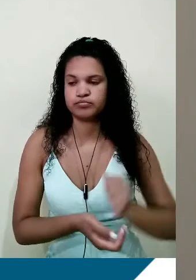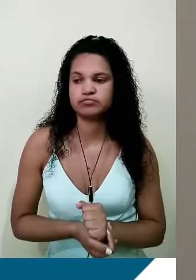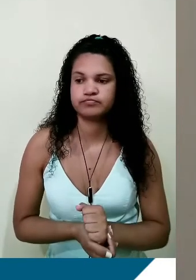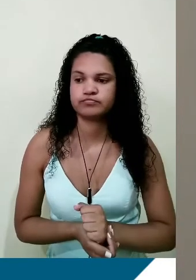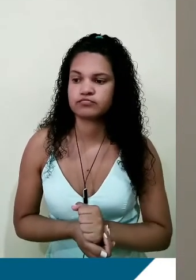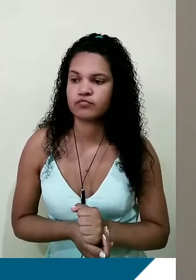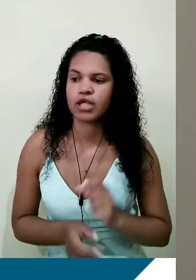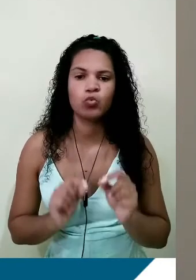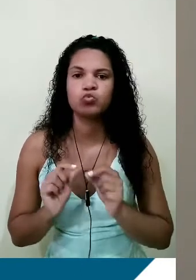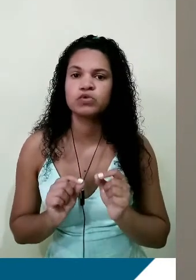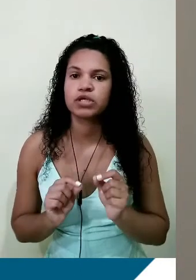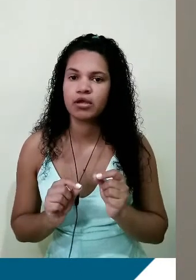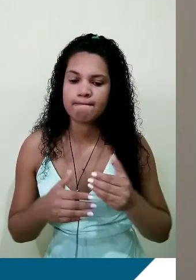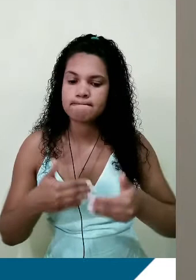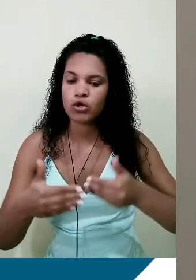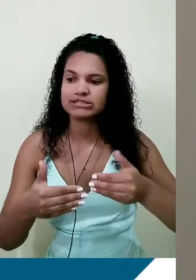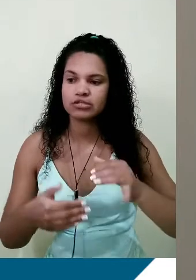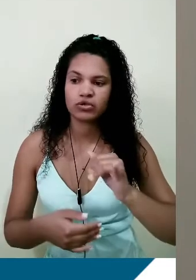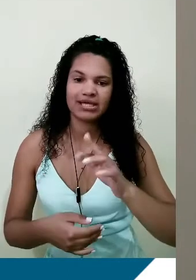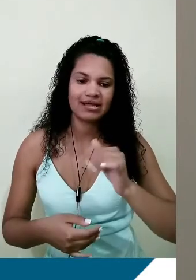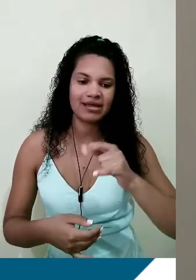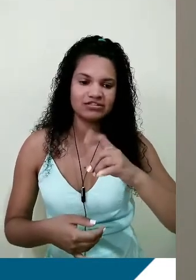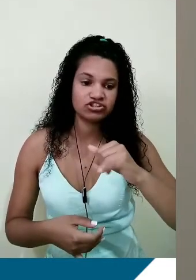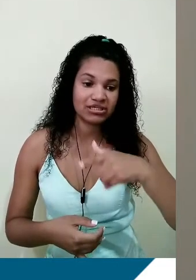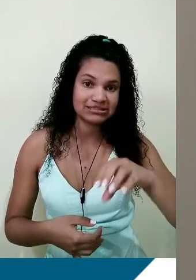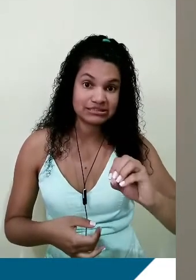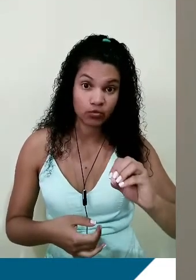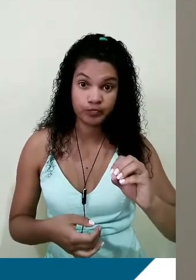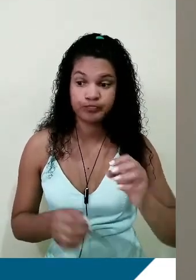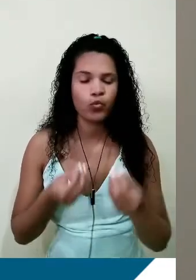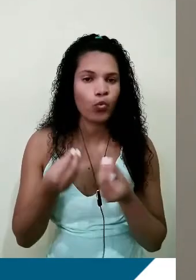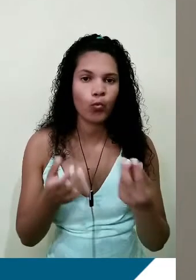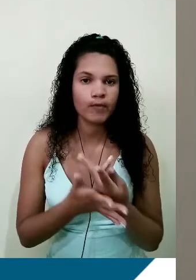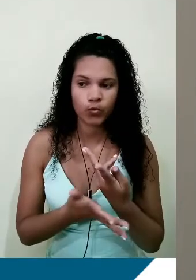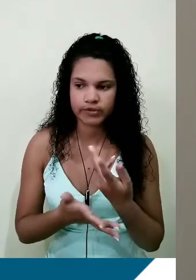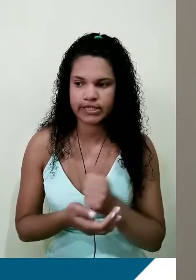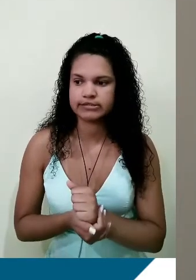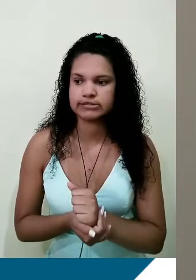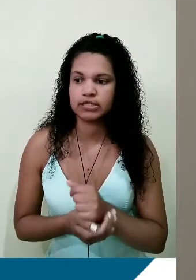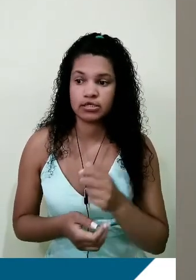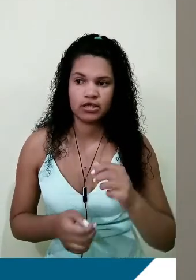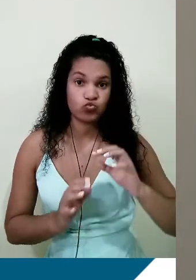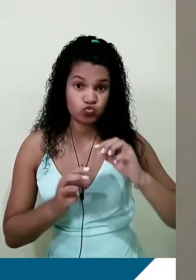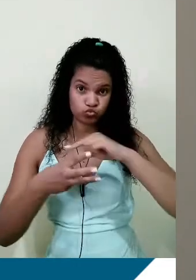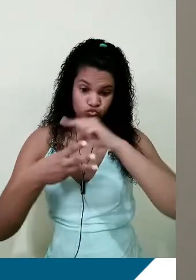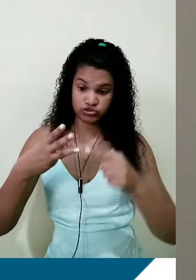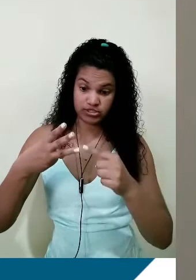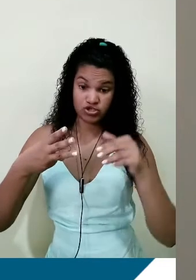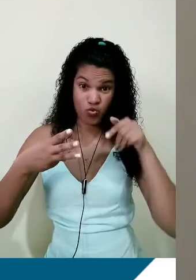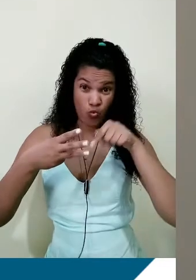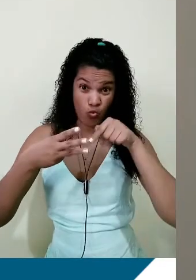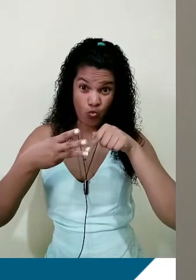de irradiação. A irradiação, dentre os três processos, é o único que não